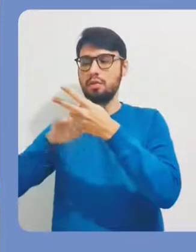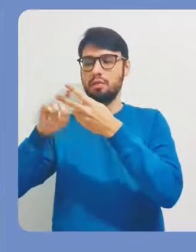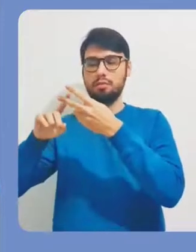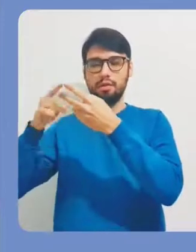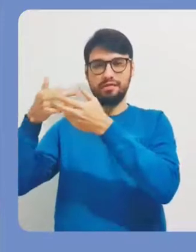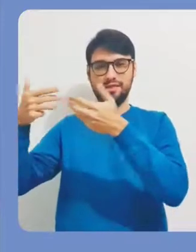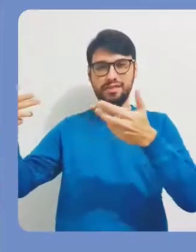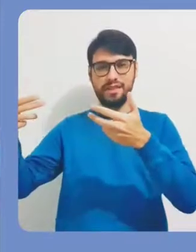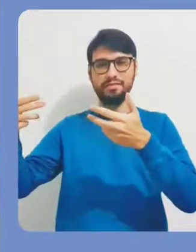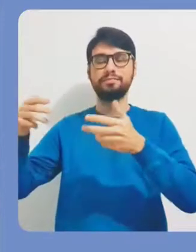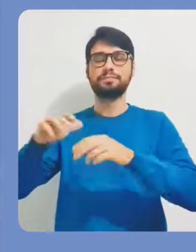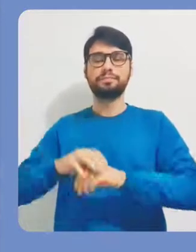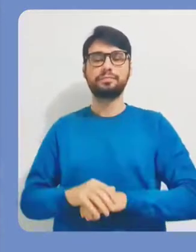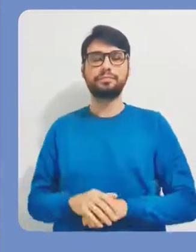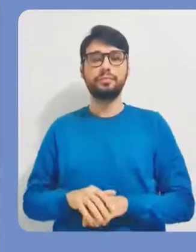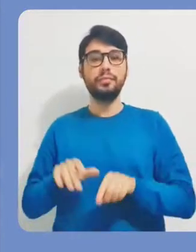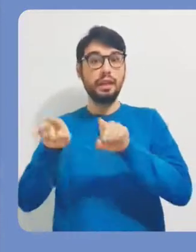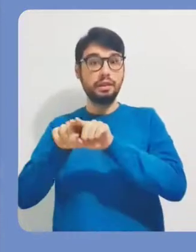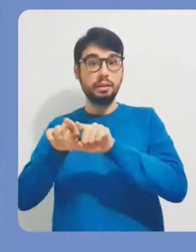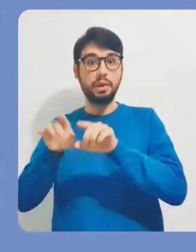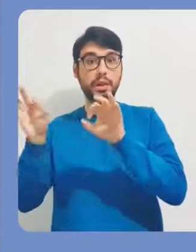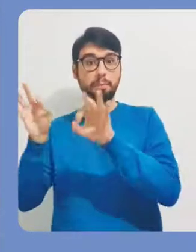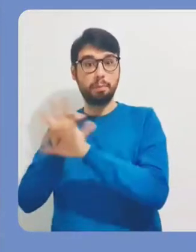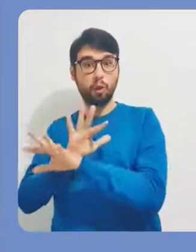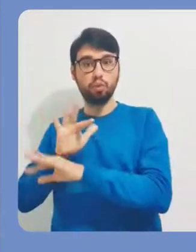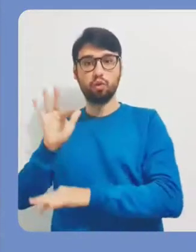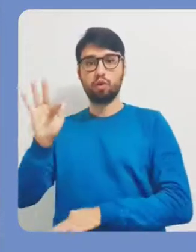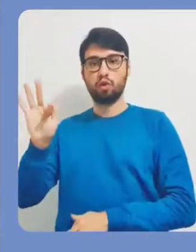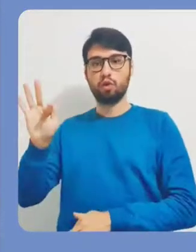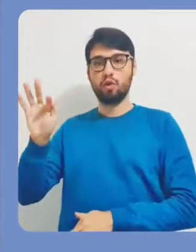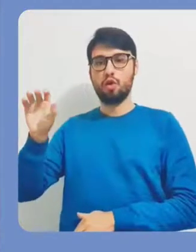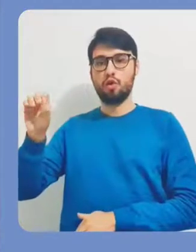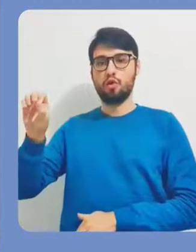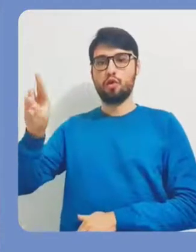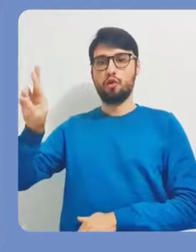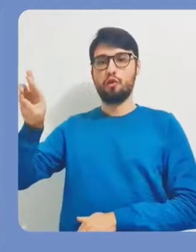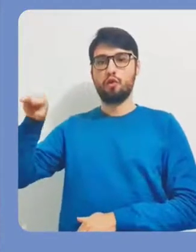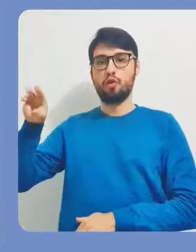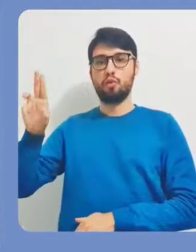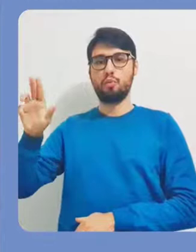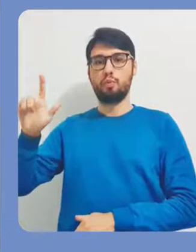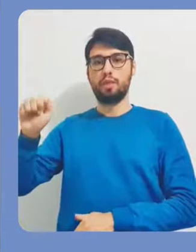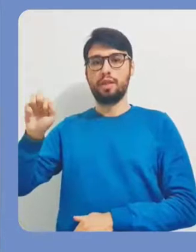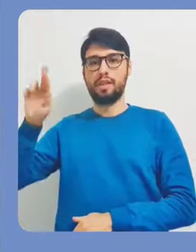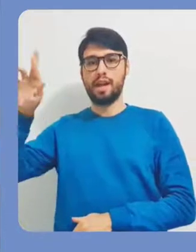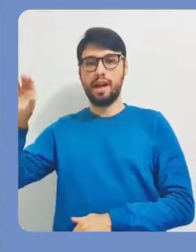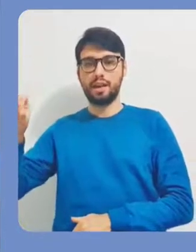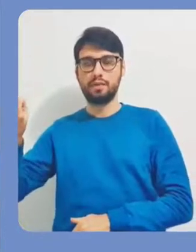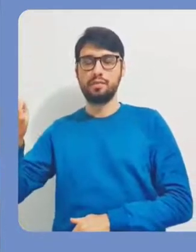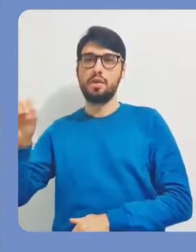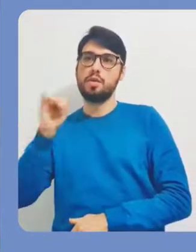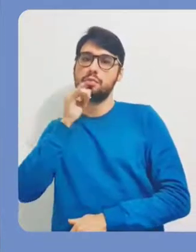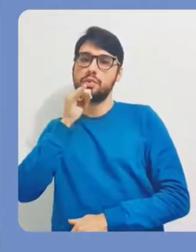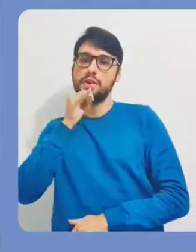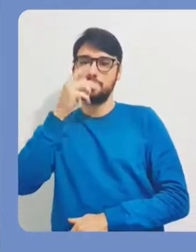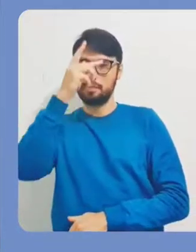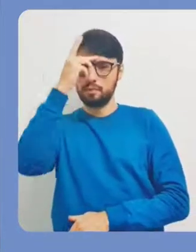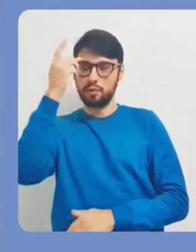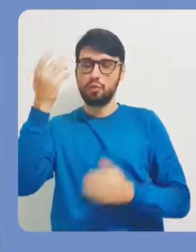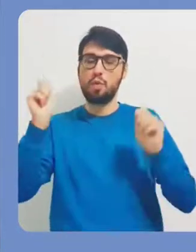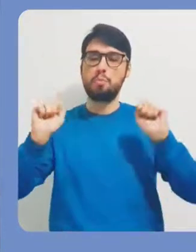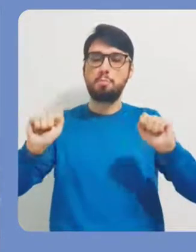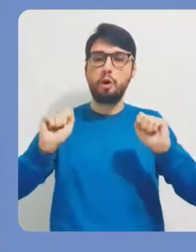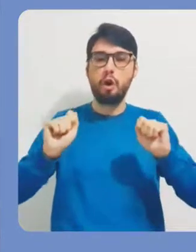E aqui vão aparecer o formulário já pré-configurado. Então, o usuário vai colocar o seu nome, o e-mail, o assunto e a